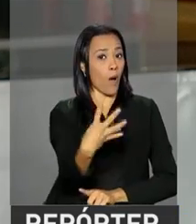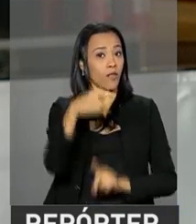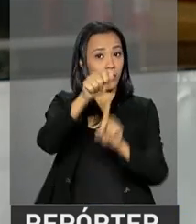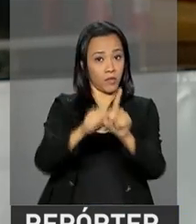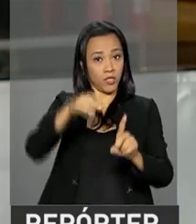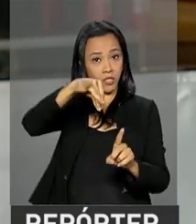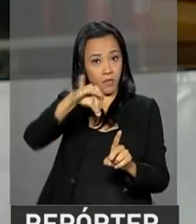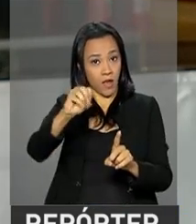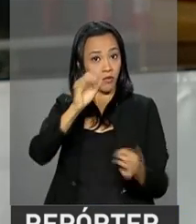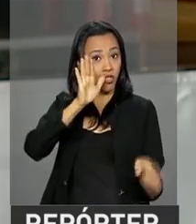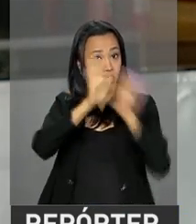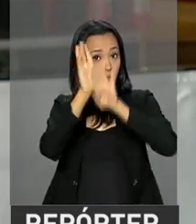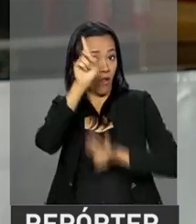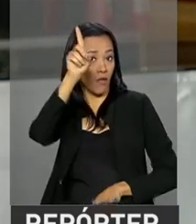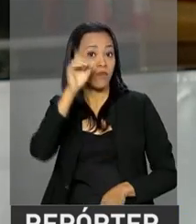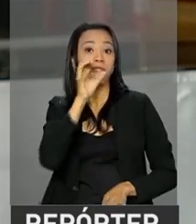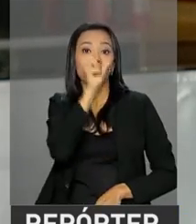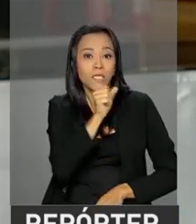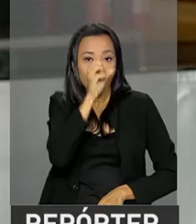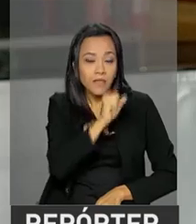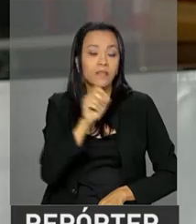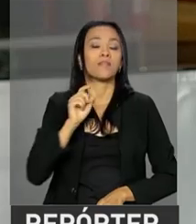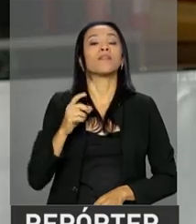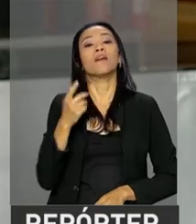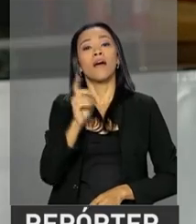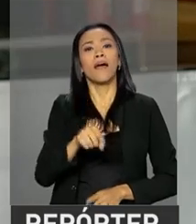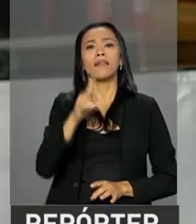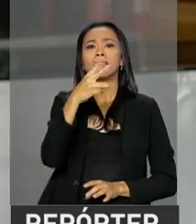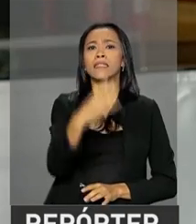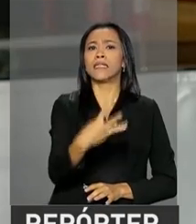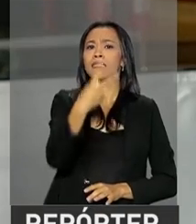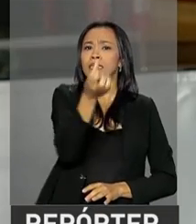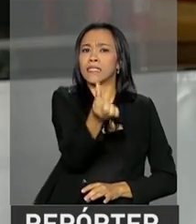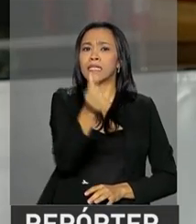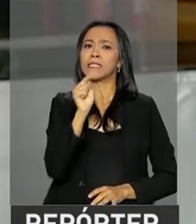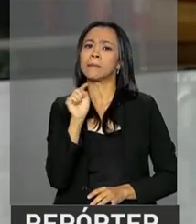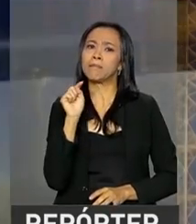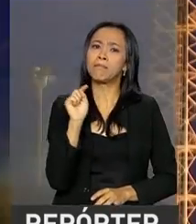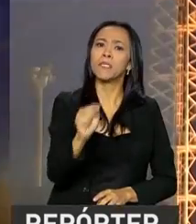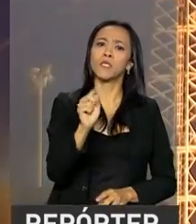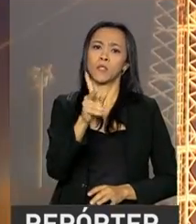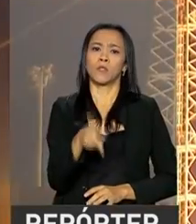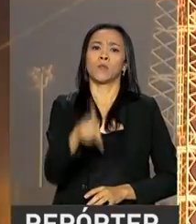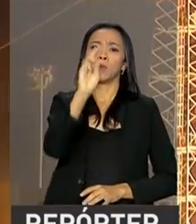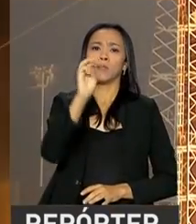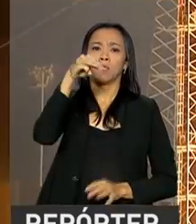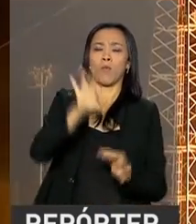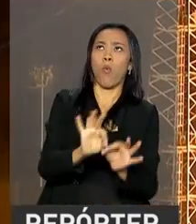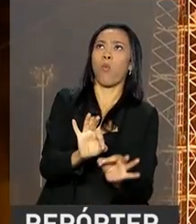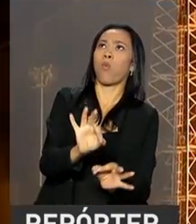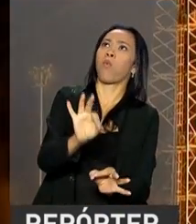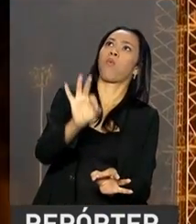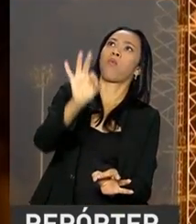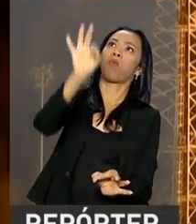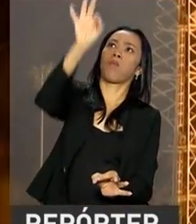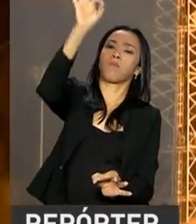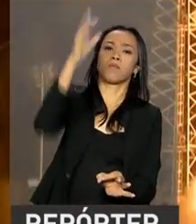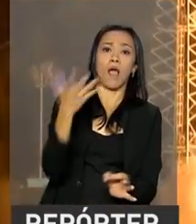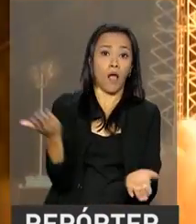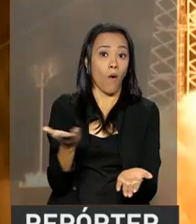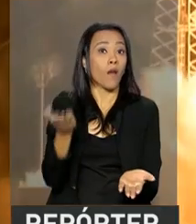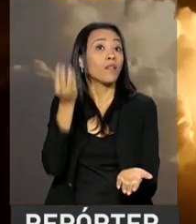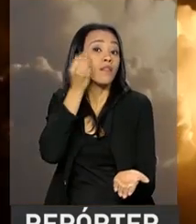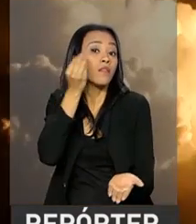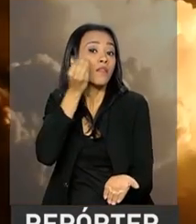sábado a posição na órbita geoestacionária a 36.000 km de altitude agora ele passa por uma fase de